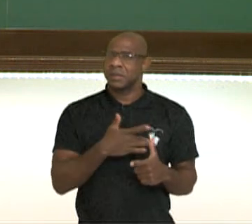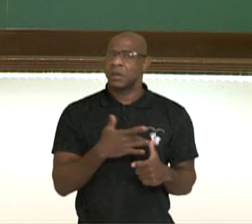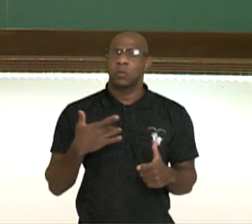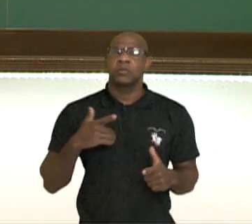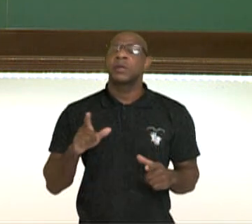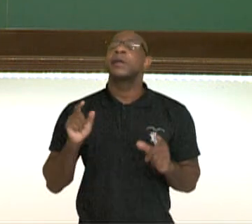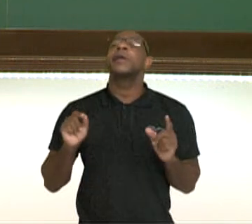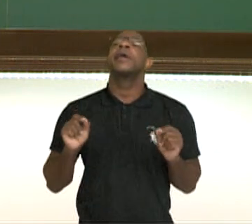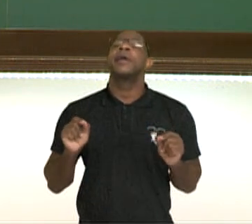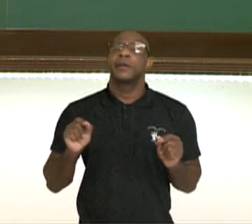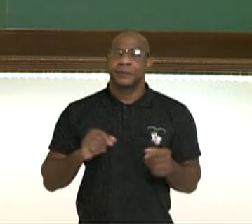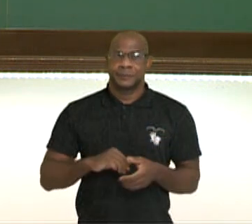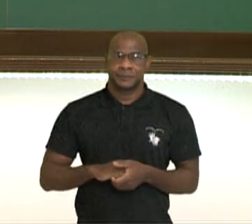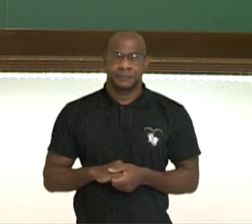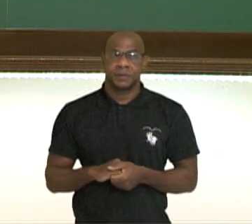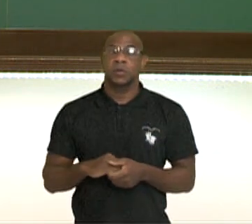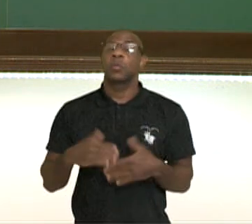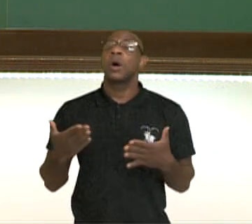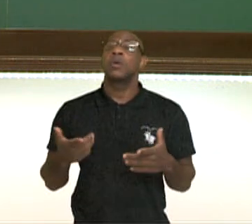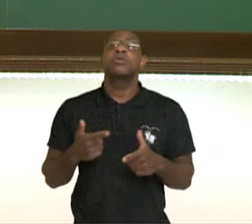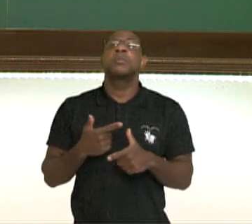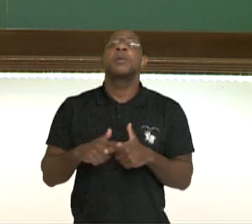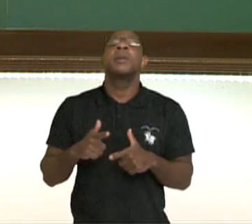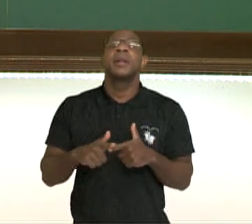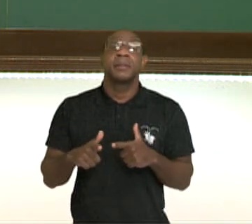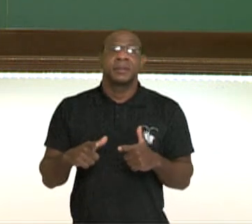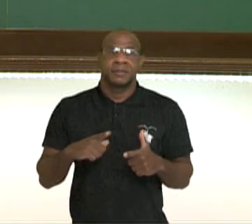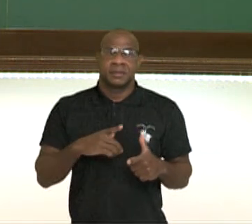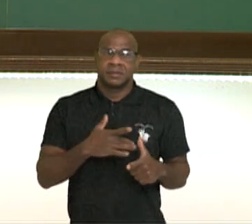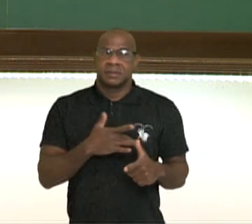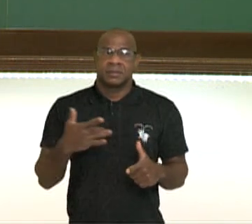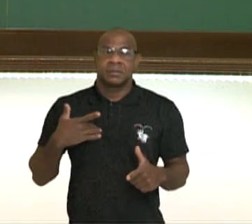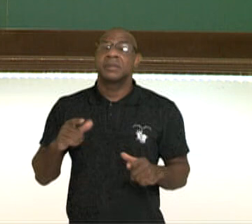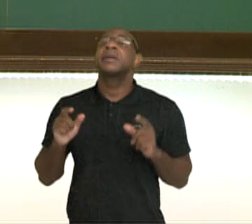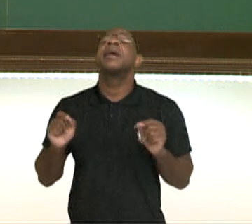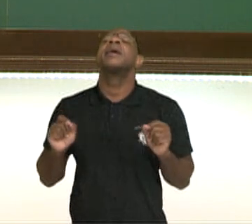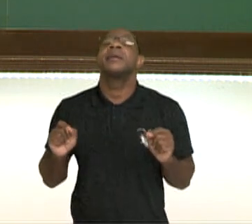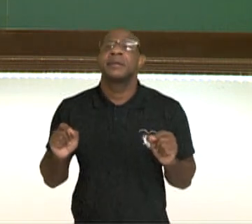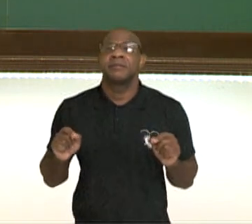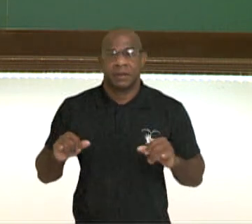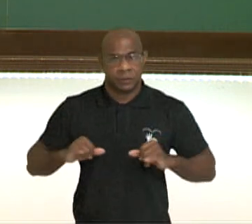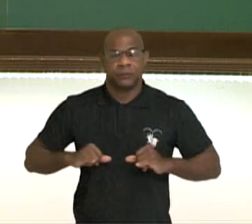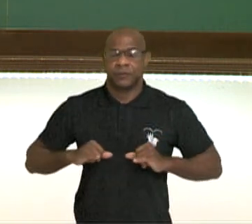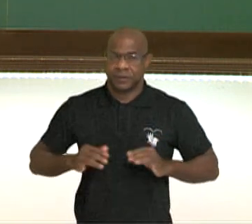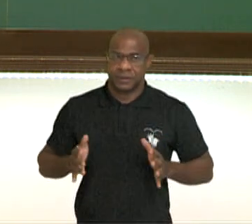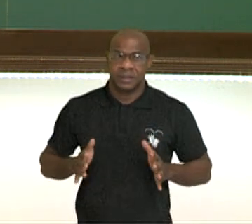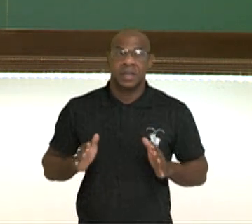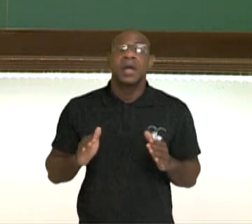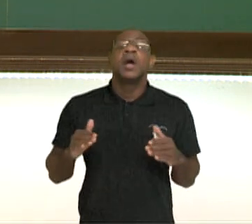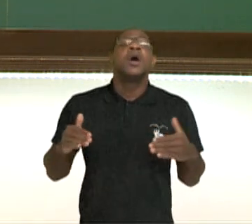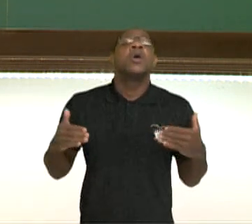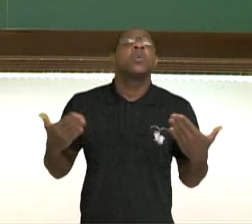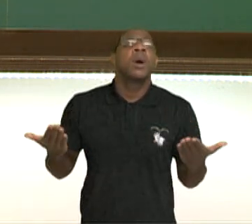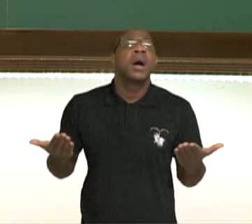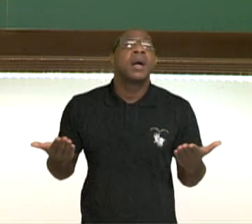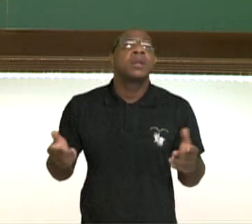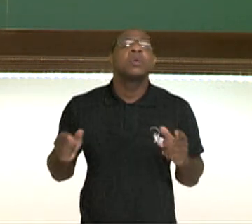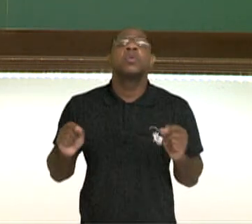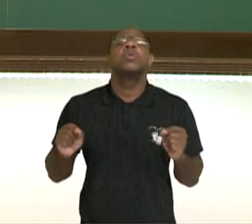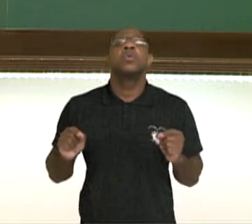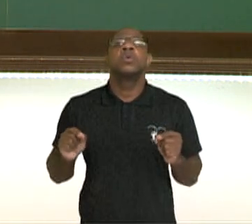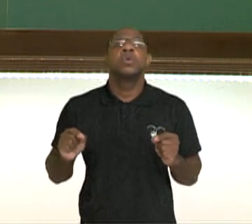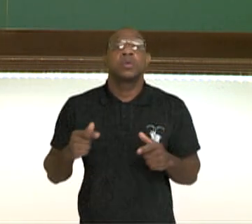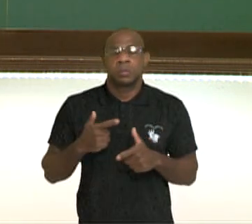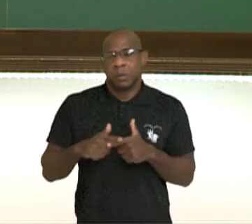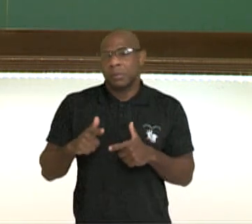quais seriam estes impactos? Então, quem terá esses impactos e quais são esses